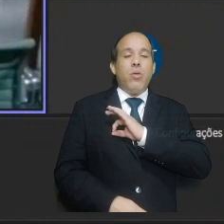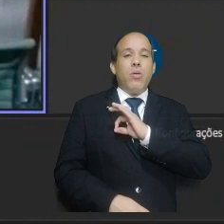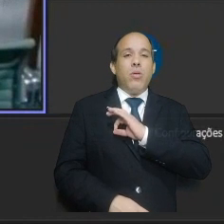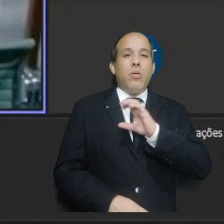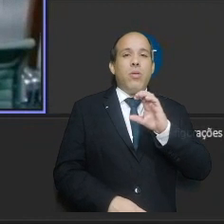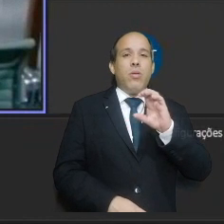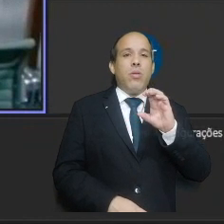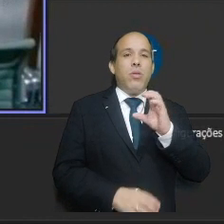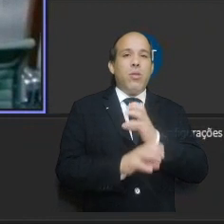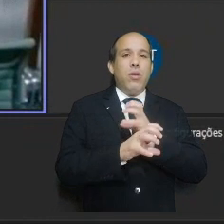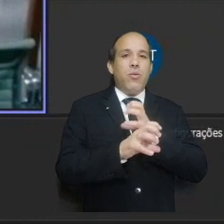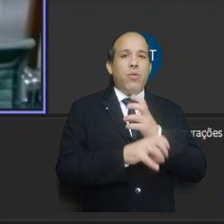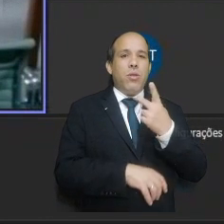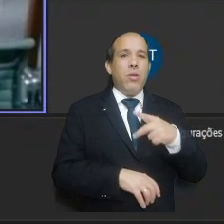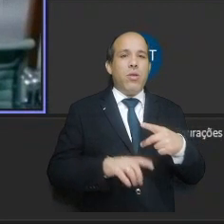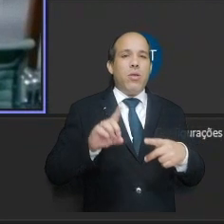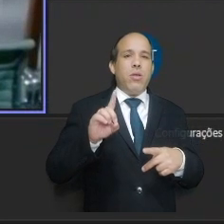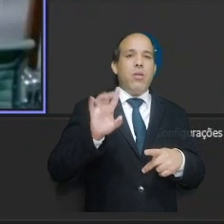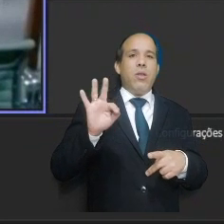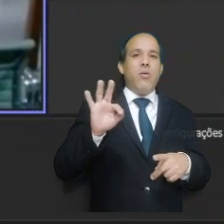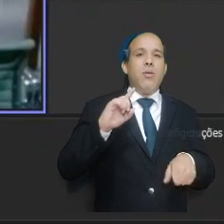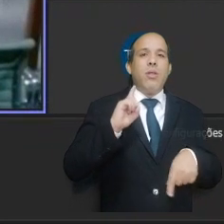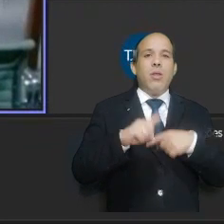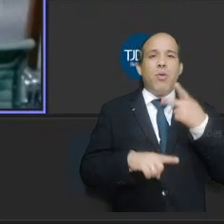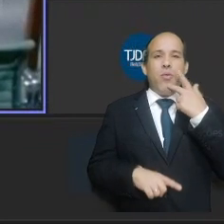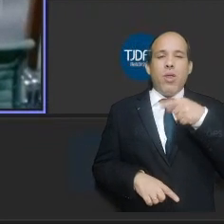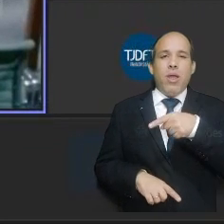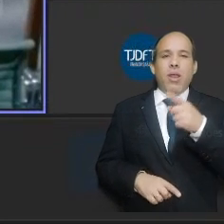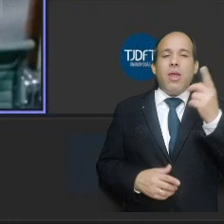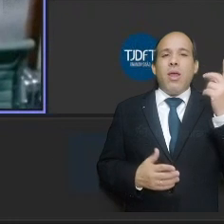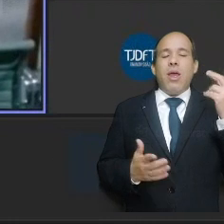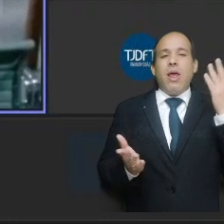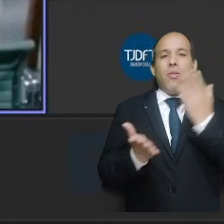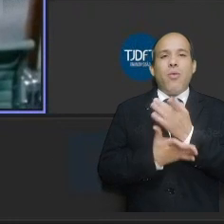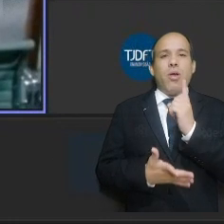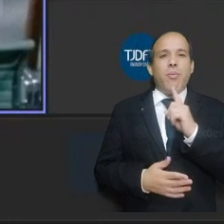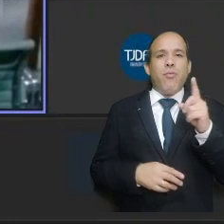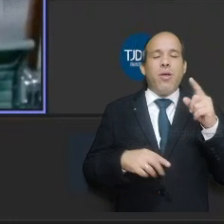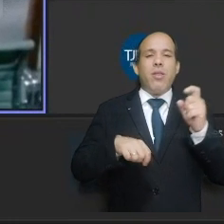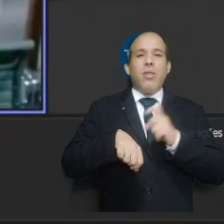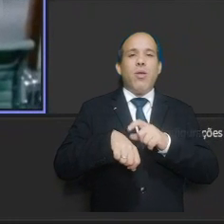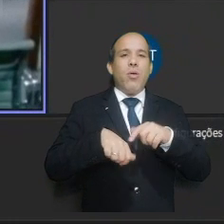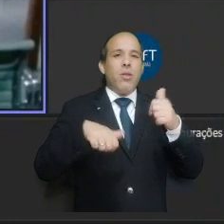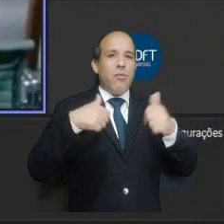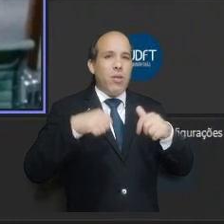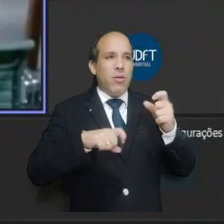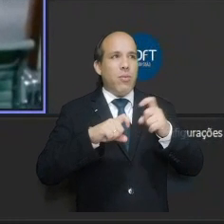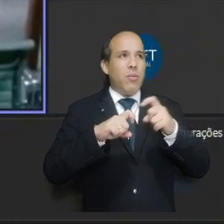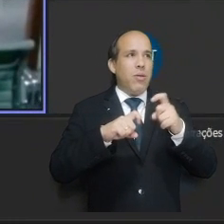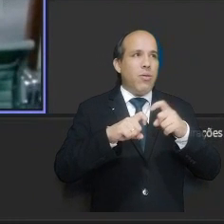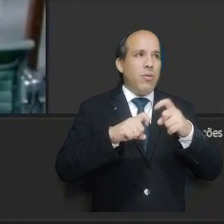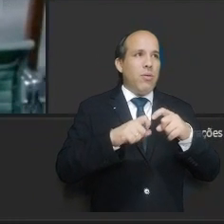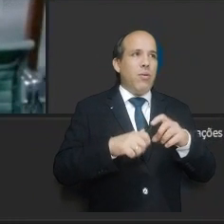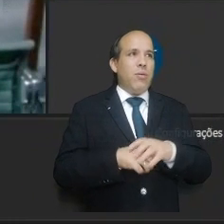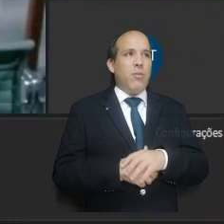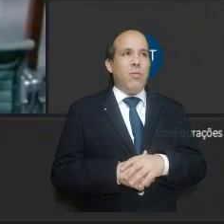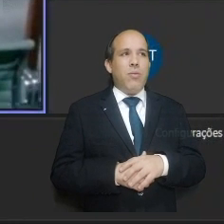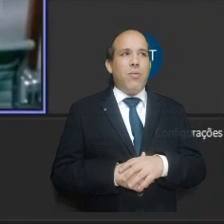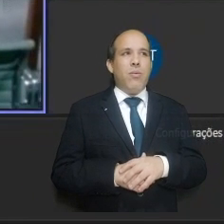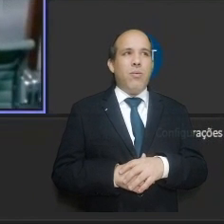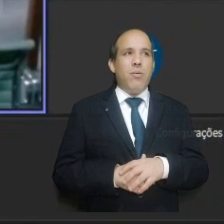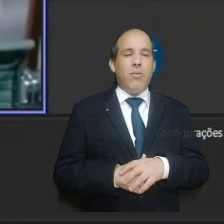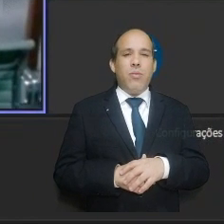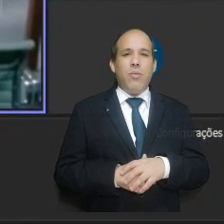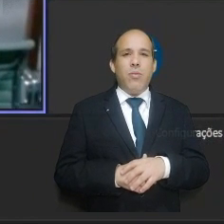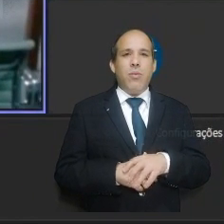concurso da Polícia Civil do Distrito Federal, porém ela foi considerada inapta na fase de avaliação médica.